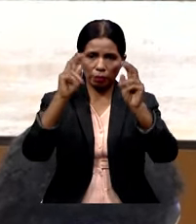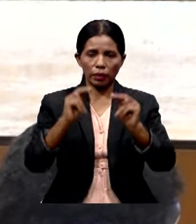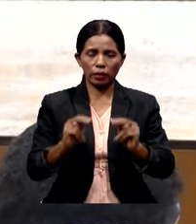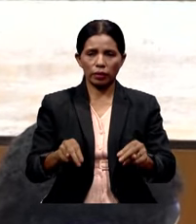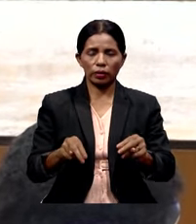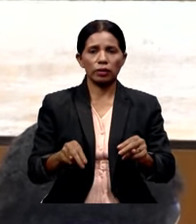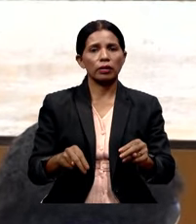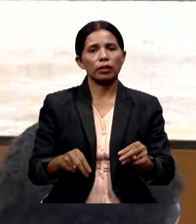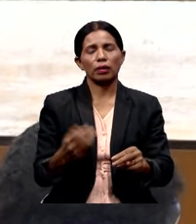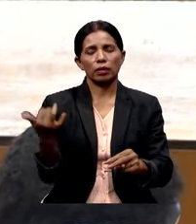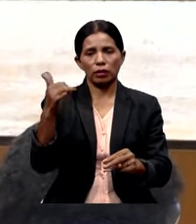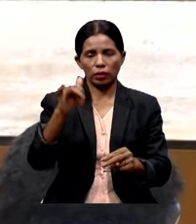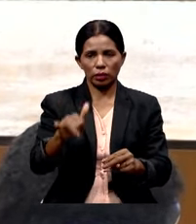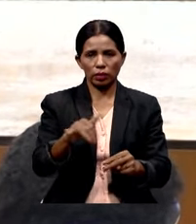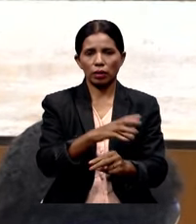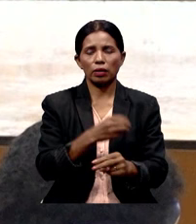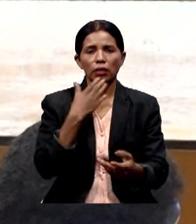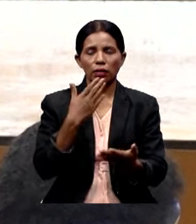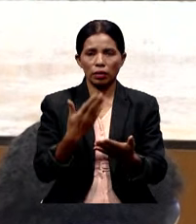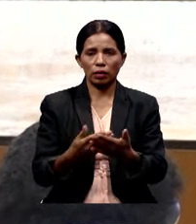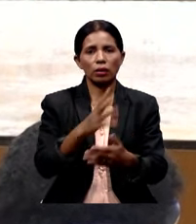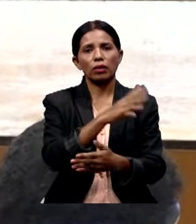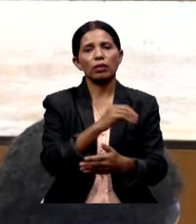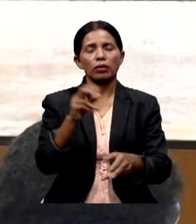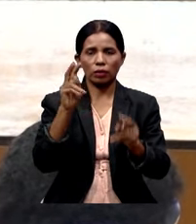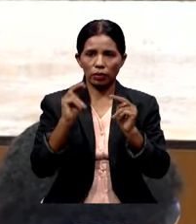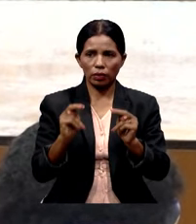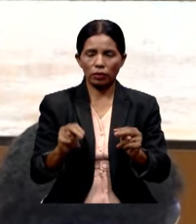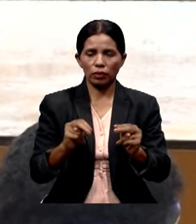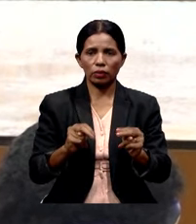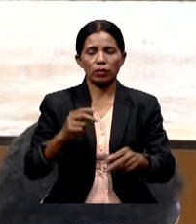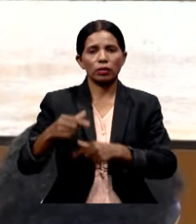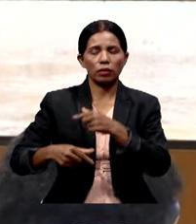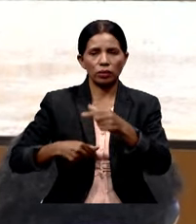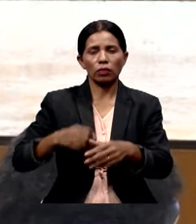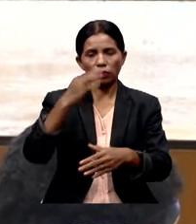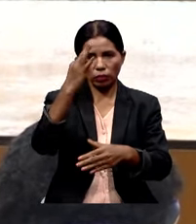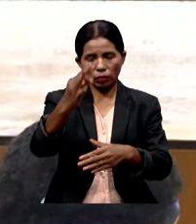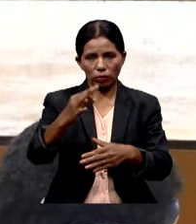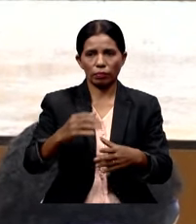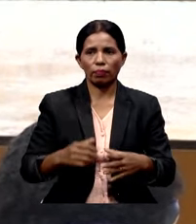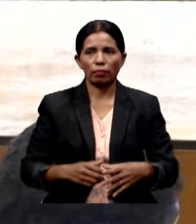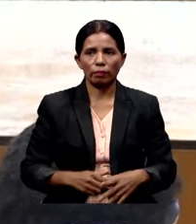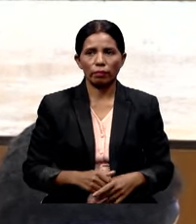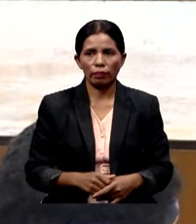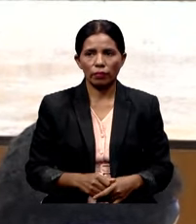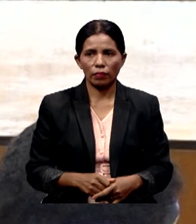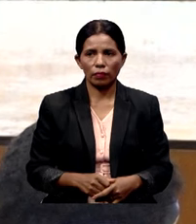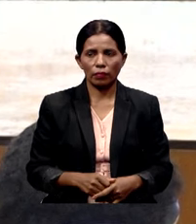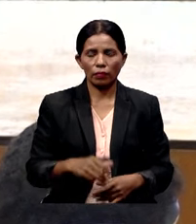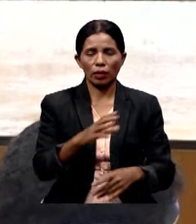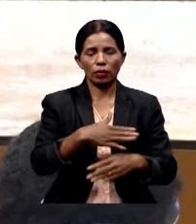necessidades nebe atuais, no necessidades gerações futuras nem. A tomar